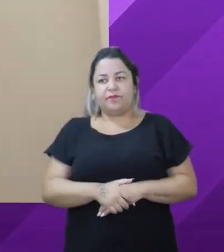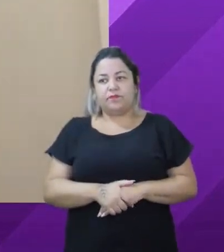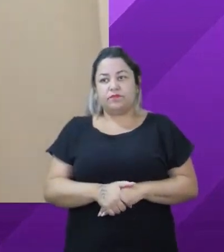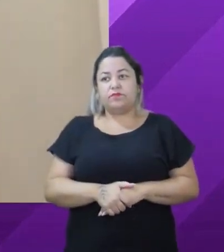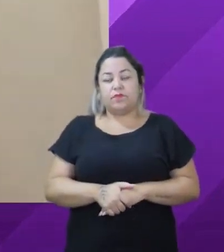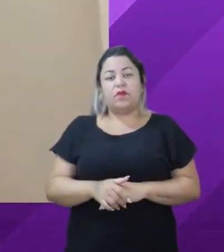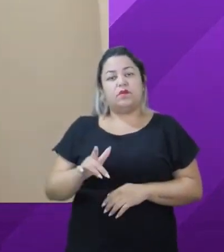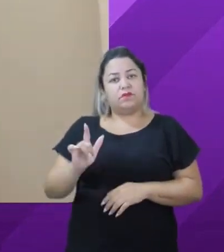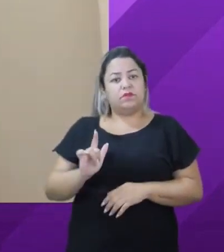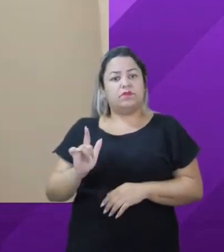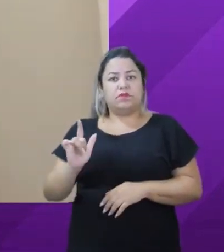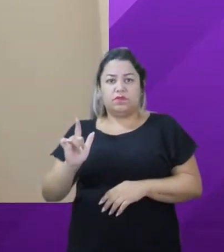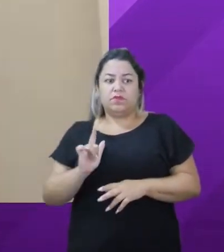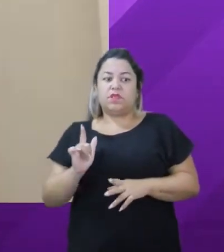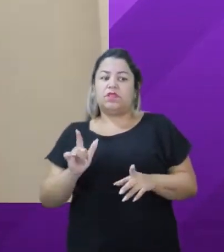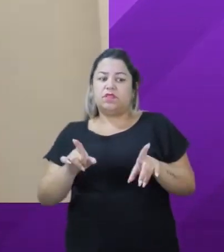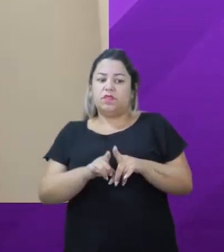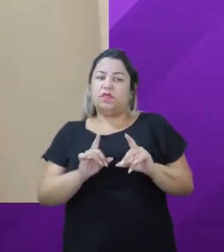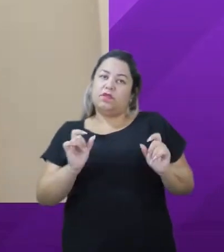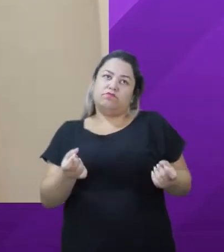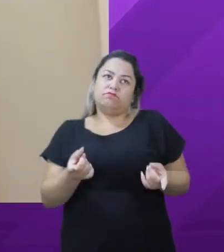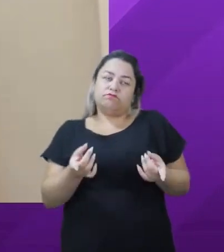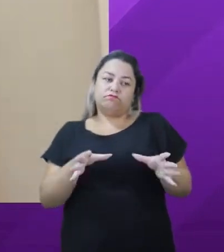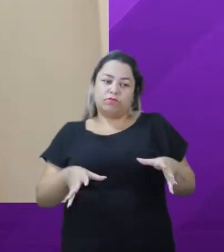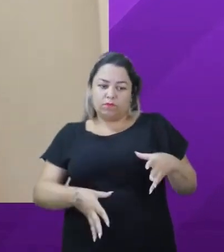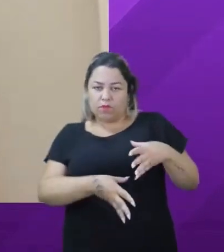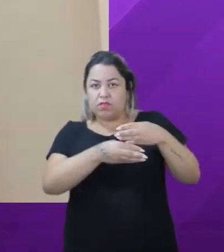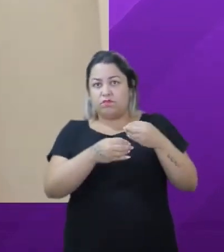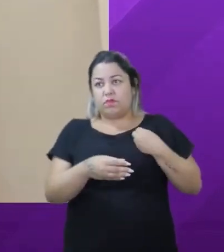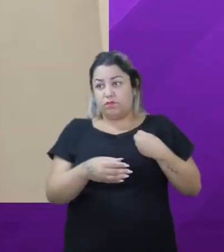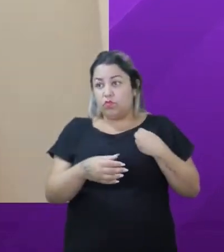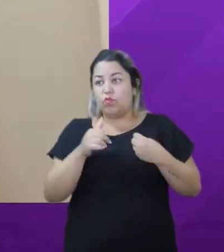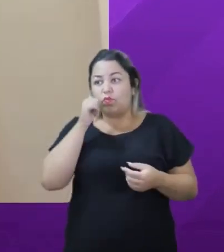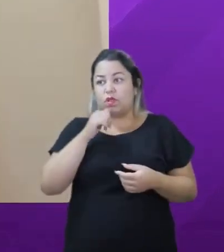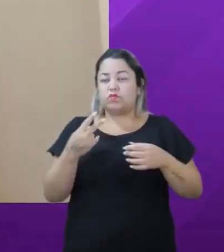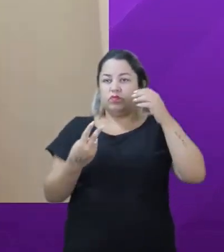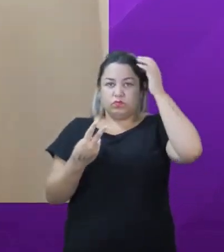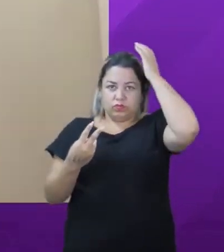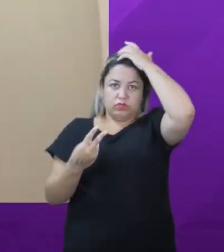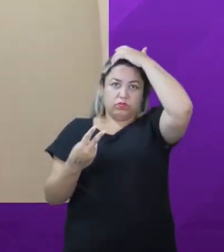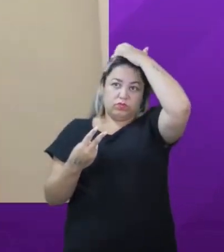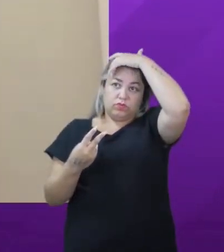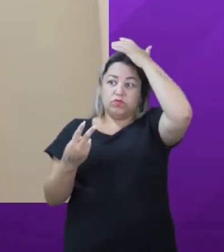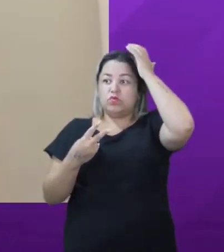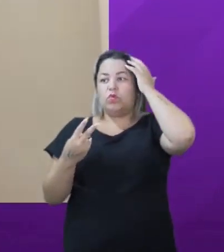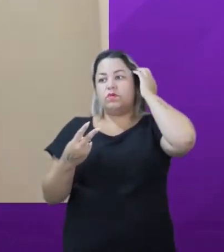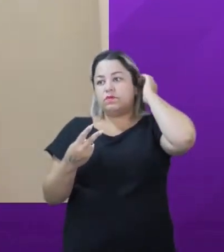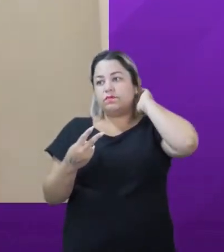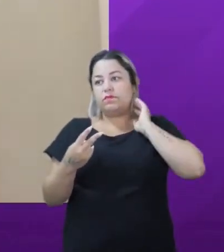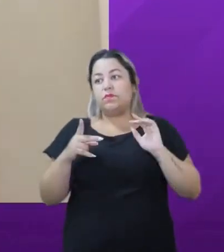tem a ver com a vida das mulheres, né, assim. Então, e eu queria levantar dois elementos, né,